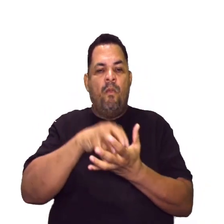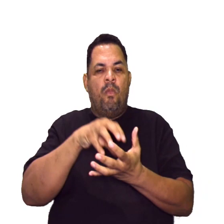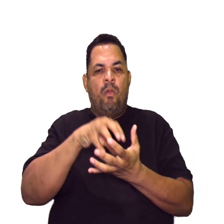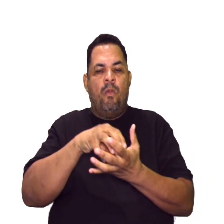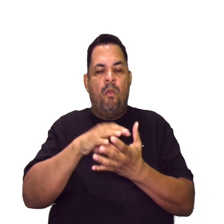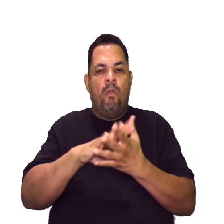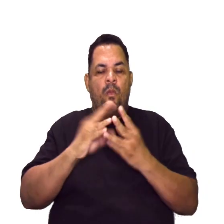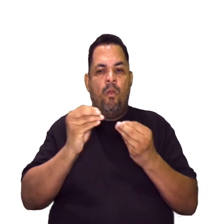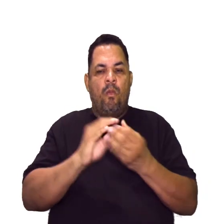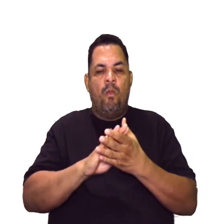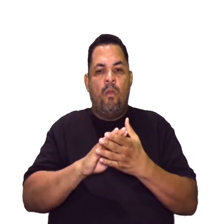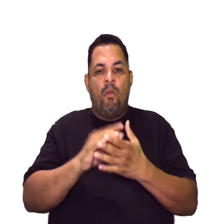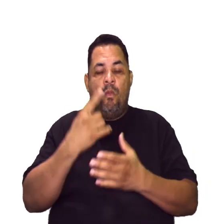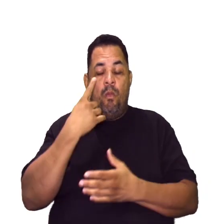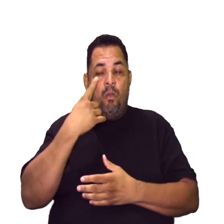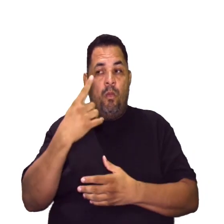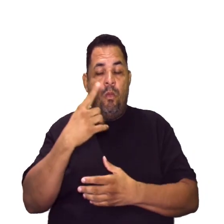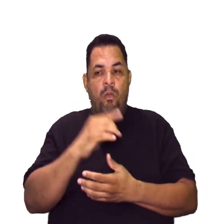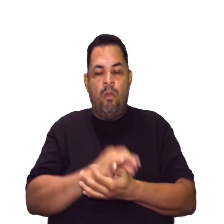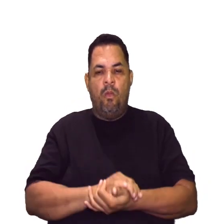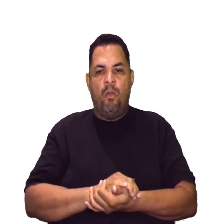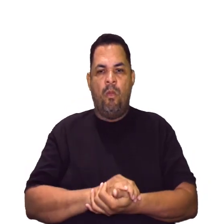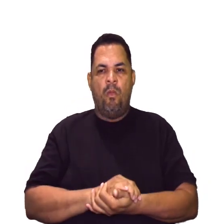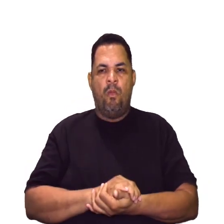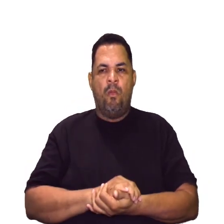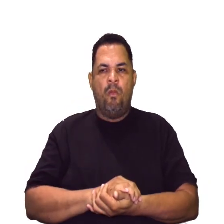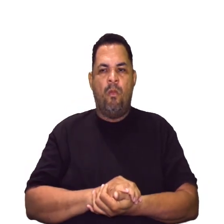Então, todos os ângulos que você vai definir,